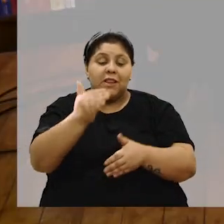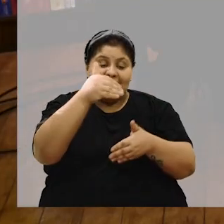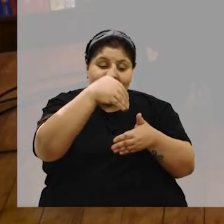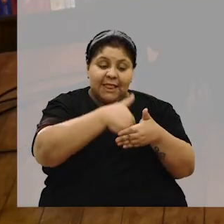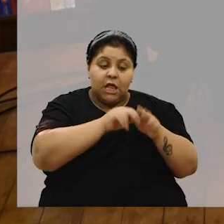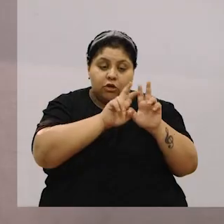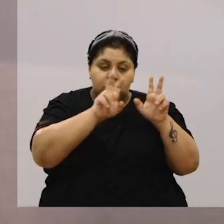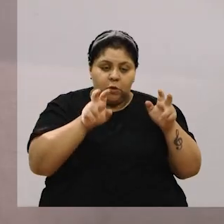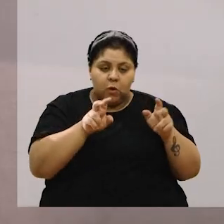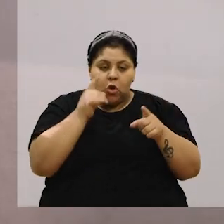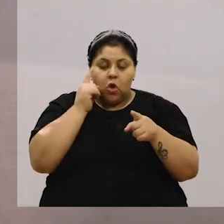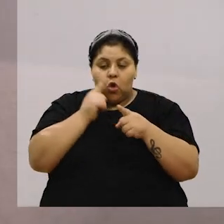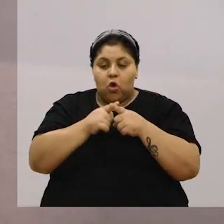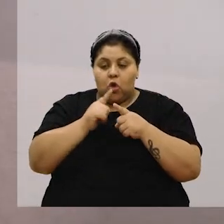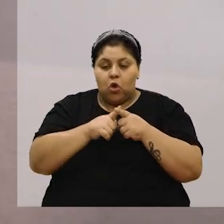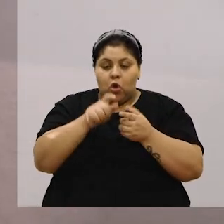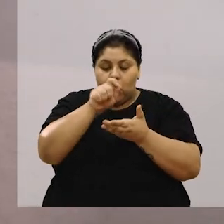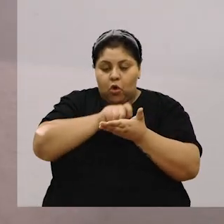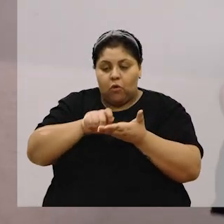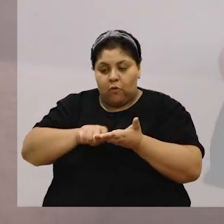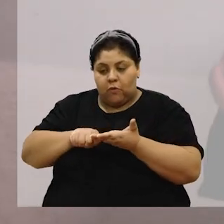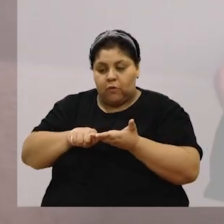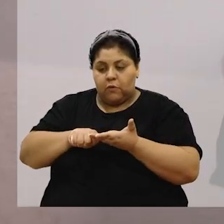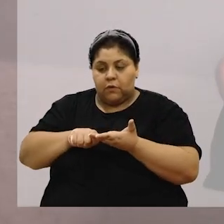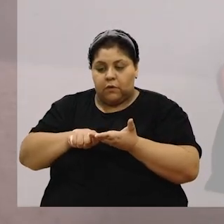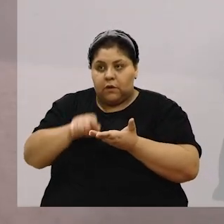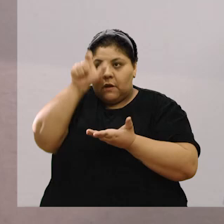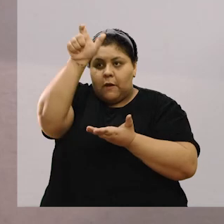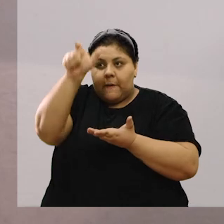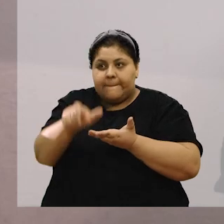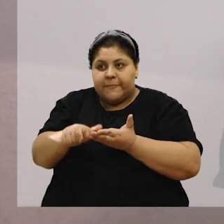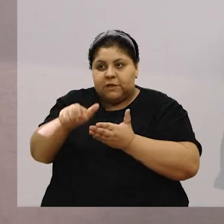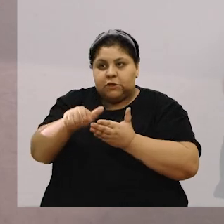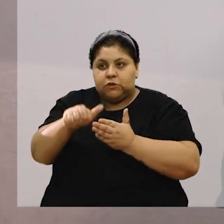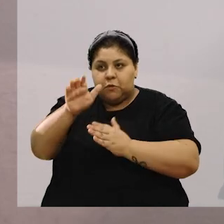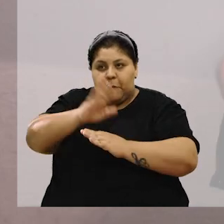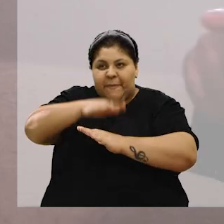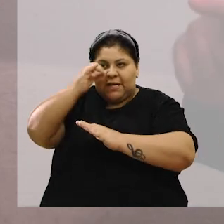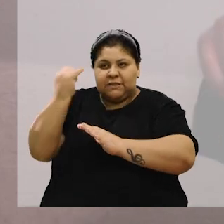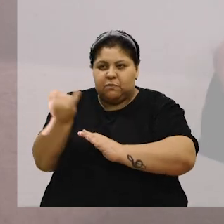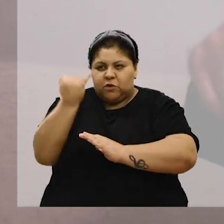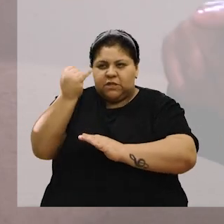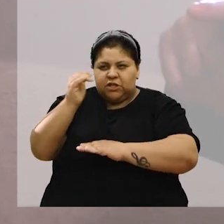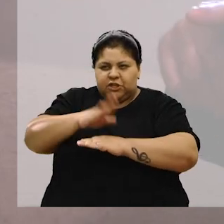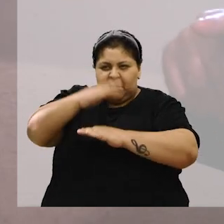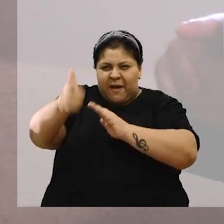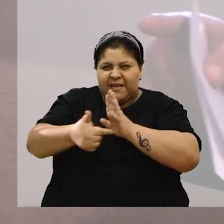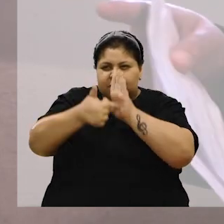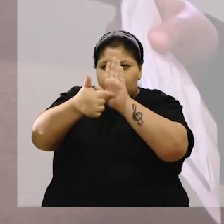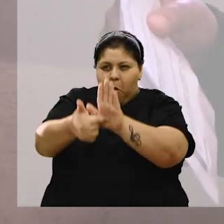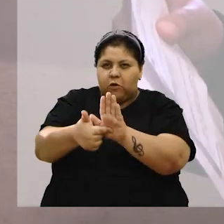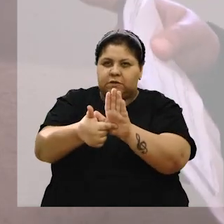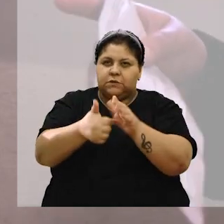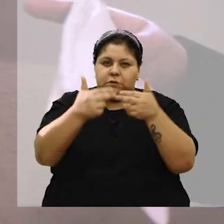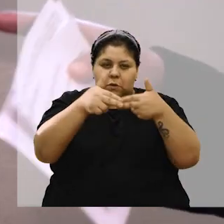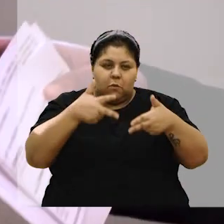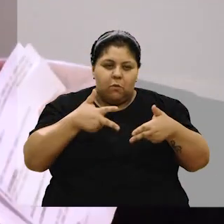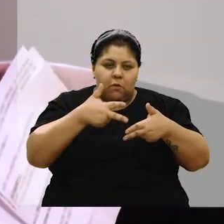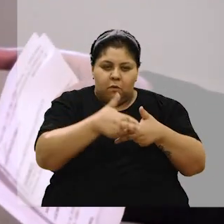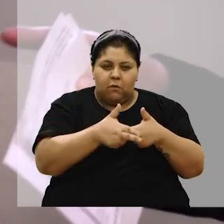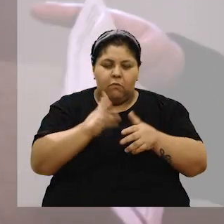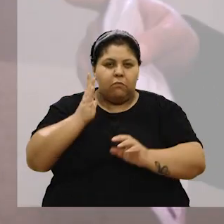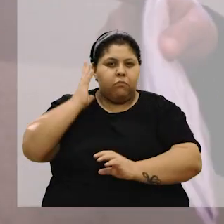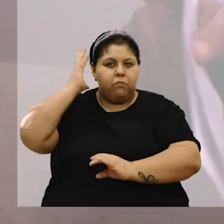vocês continuassem dentro desse ponto, porque o escritor acaba sendo a figura mais visível nesses momentos, com